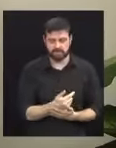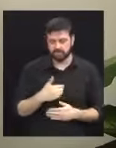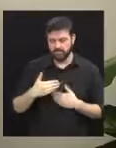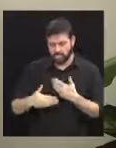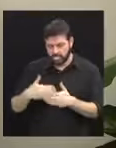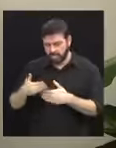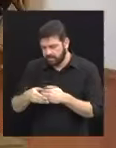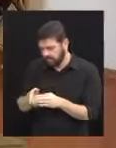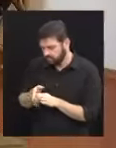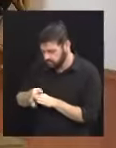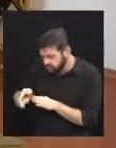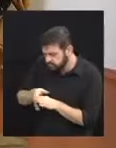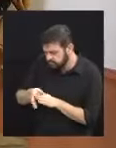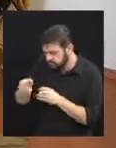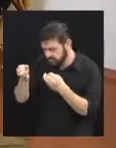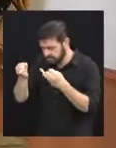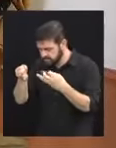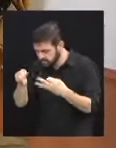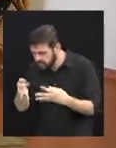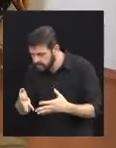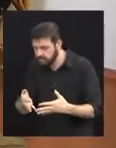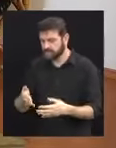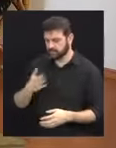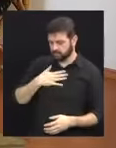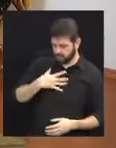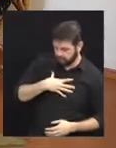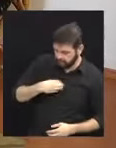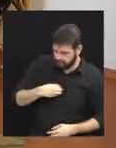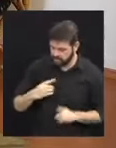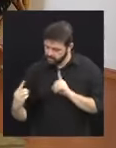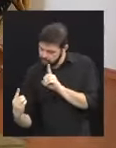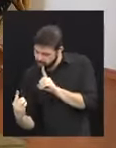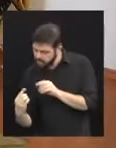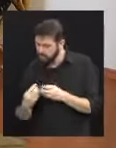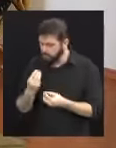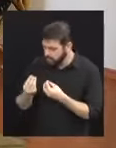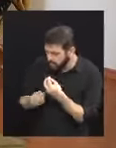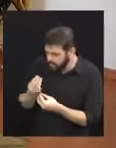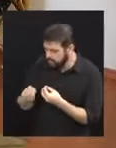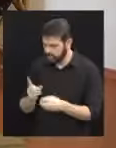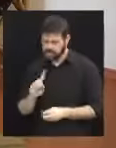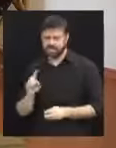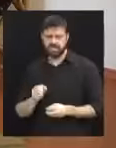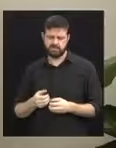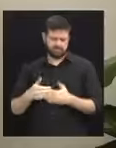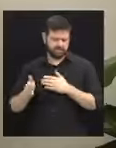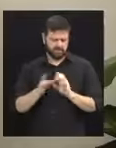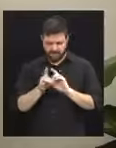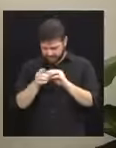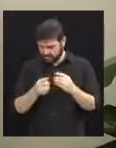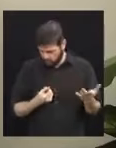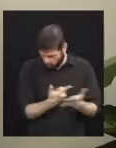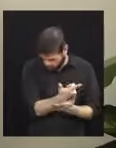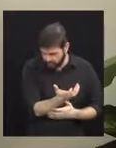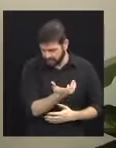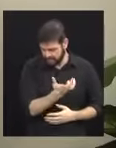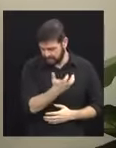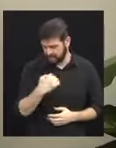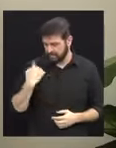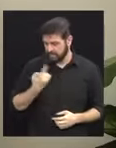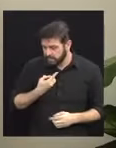fui conversando com ele, explicando que, não discriminando quem compre, cada um tem uma